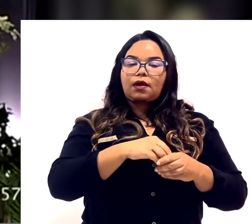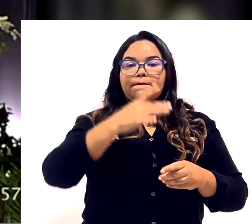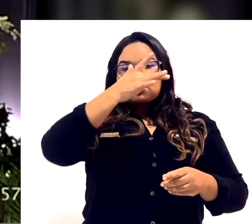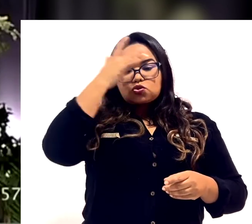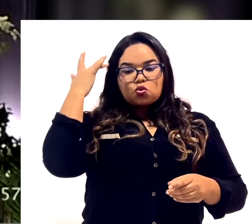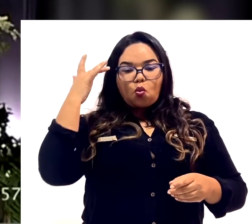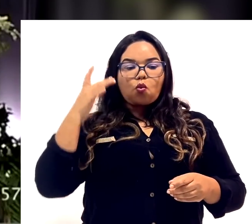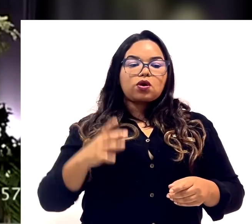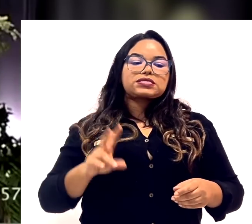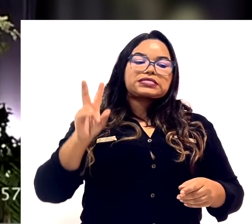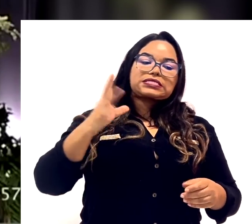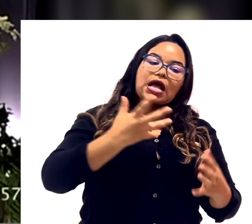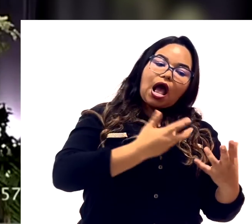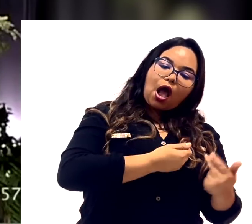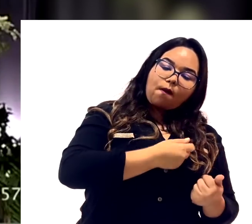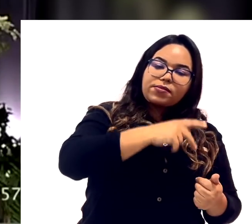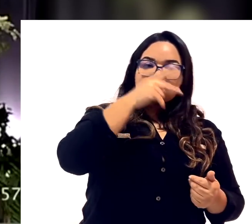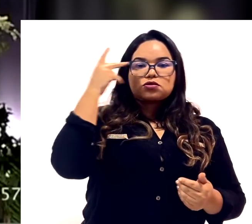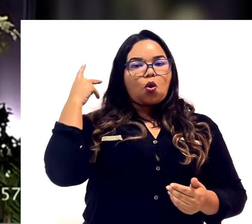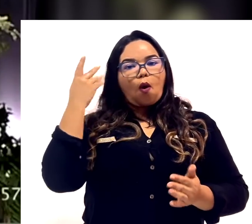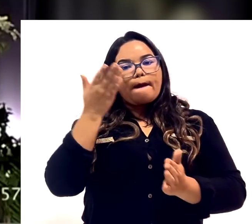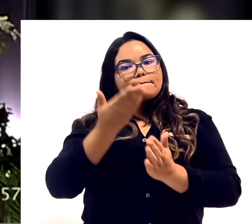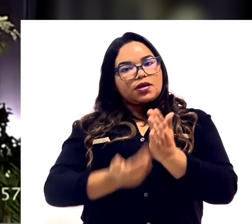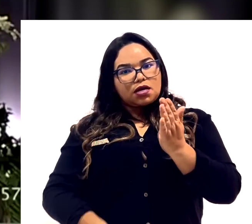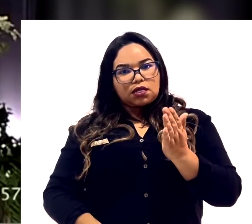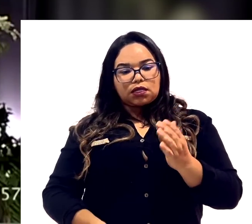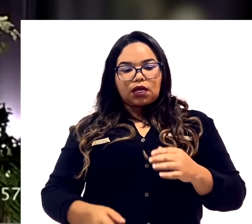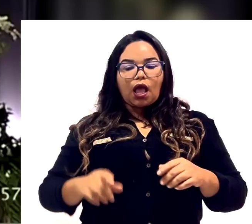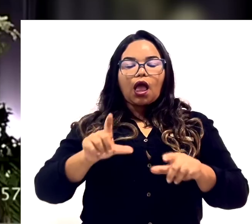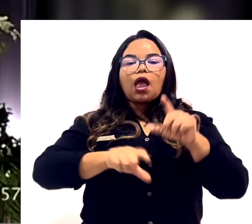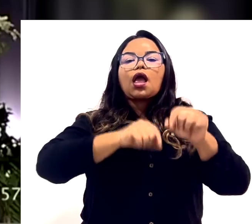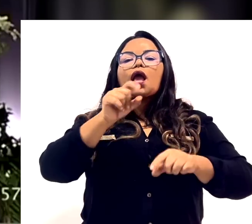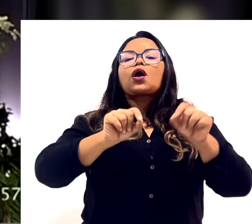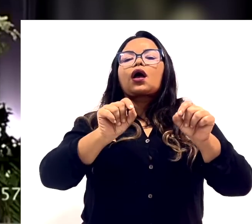perdido é definido por eles e Deus não tem escolha.